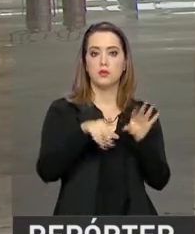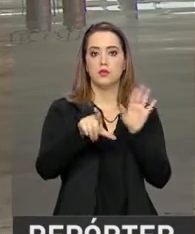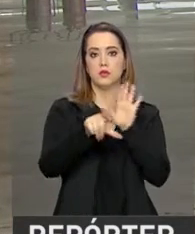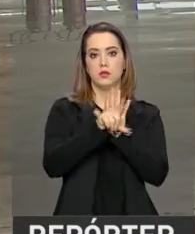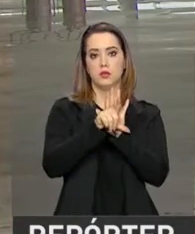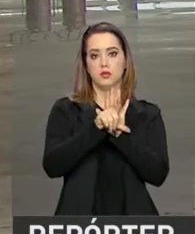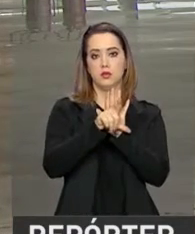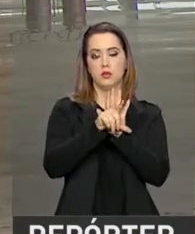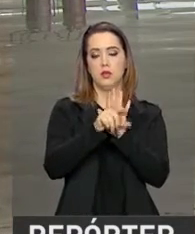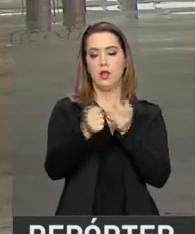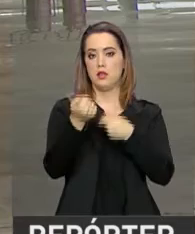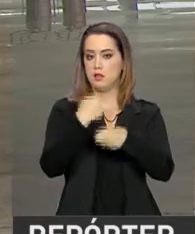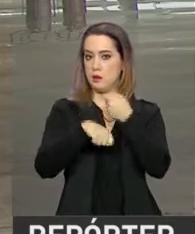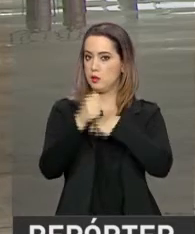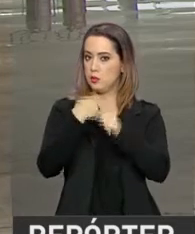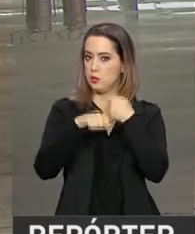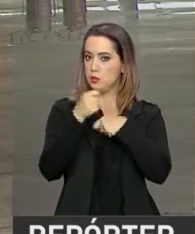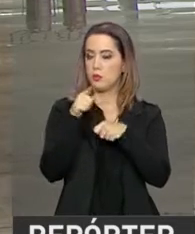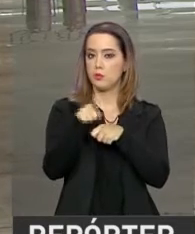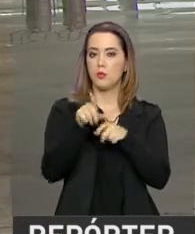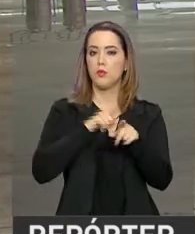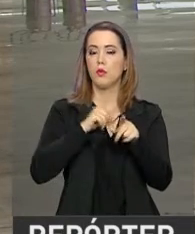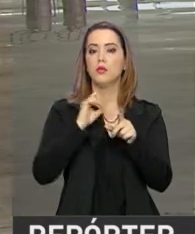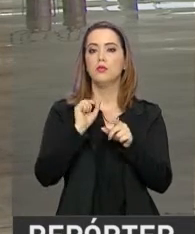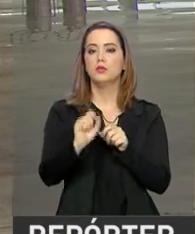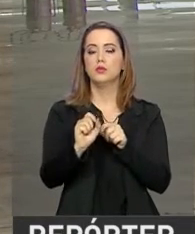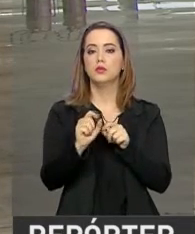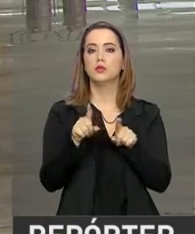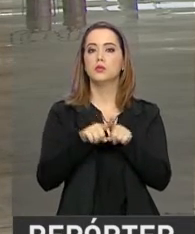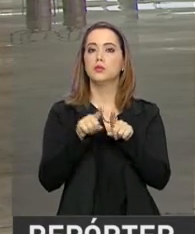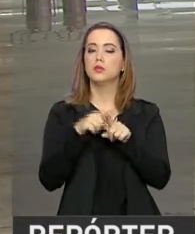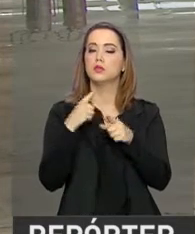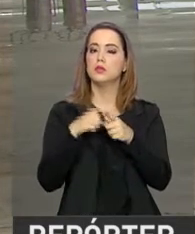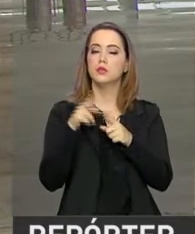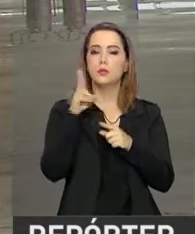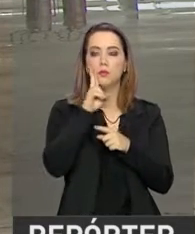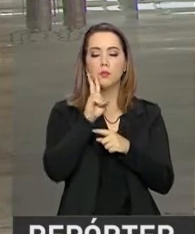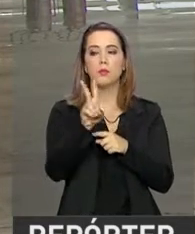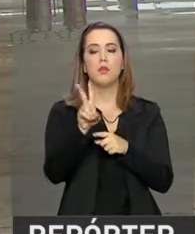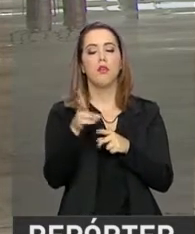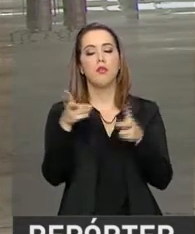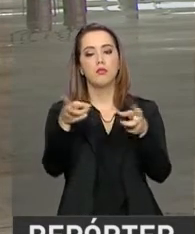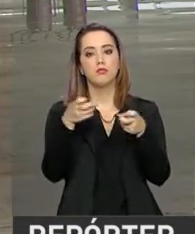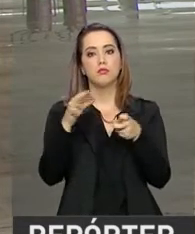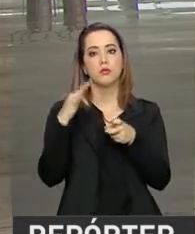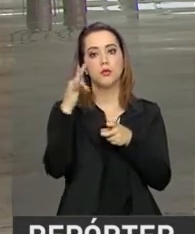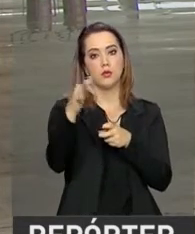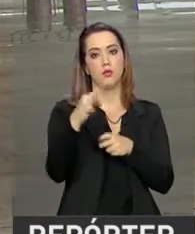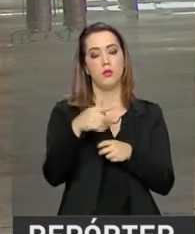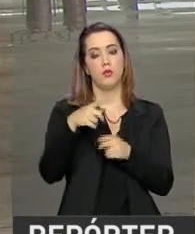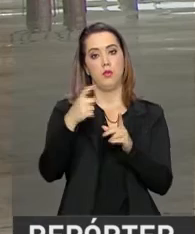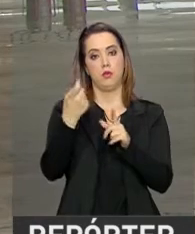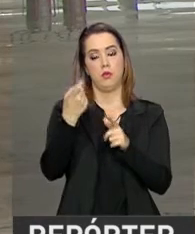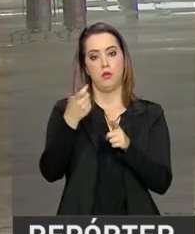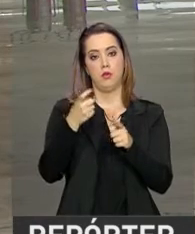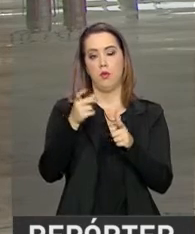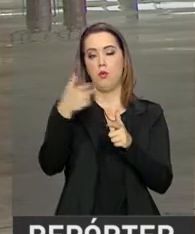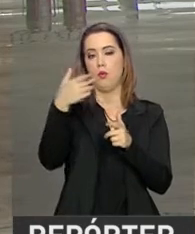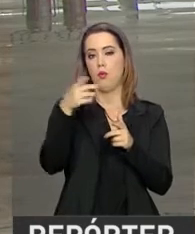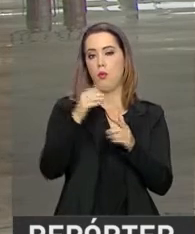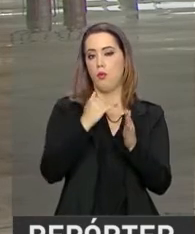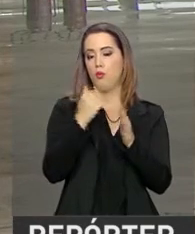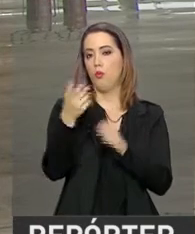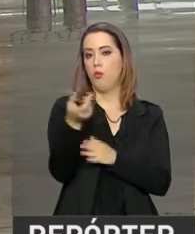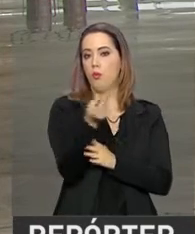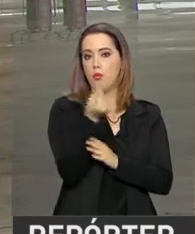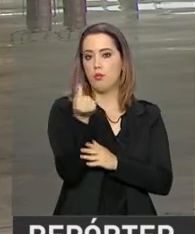entre outros indicadores econômicos, prevê um saldo negativo nas contas públicas de 139 bilhões de reais, motivada